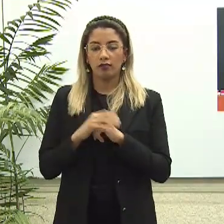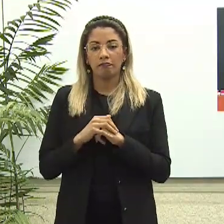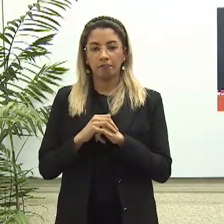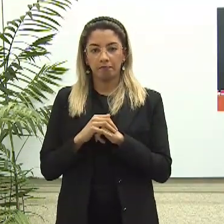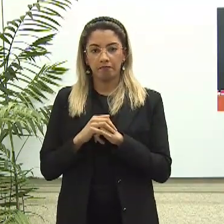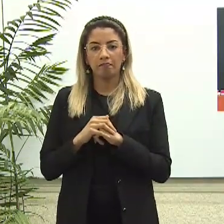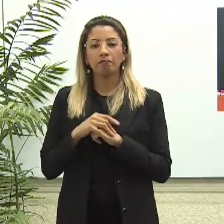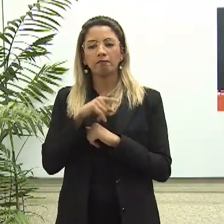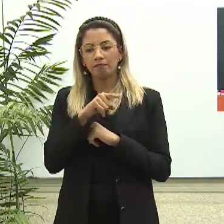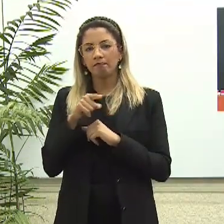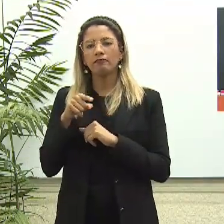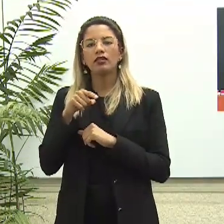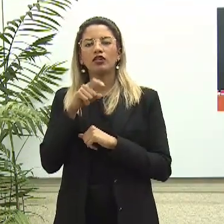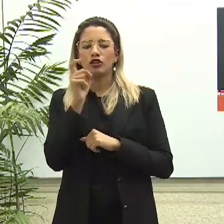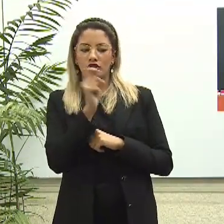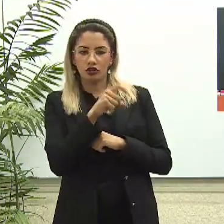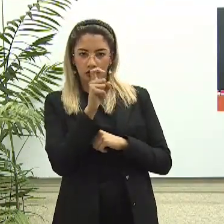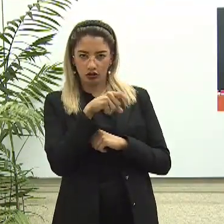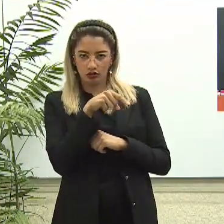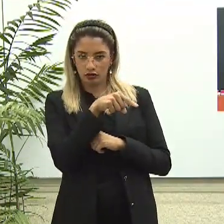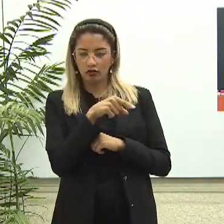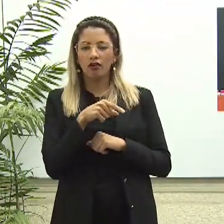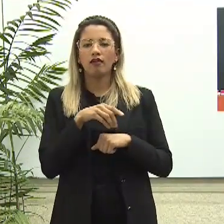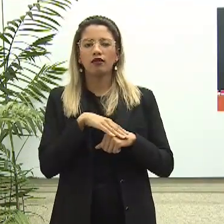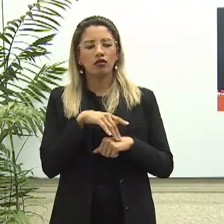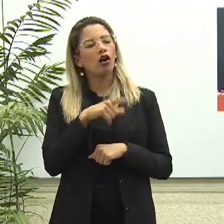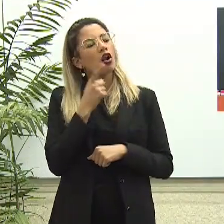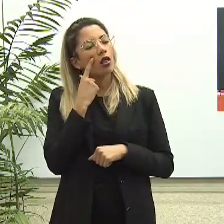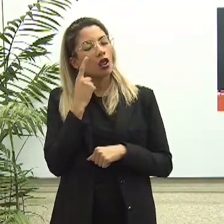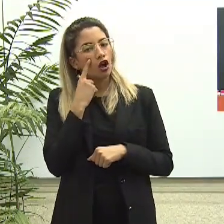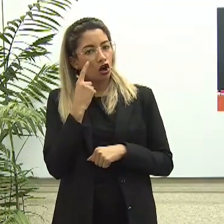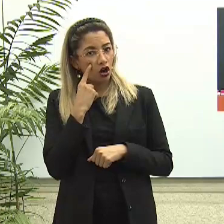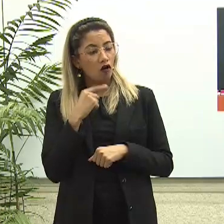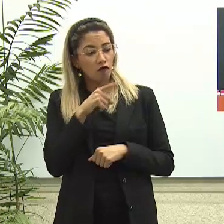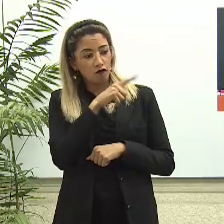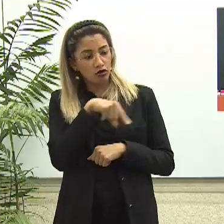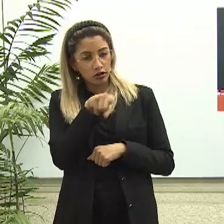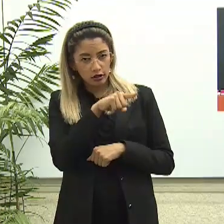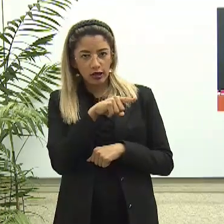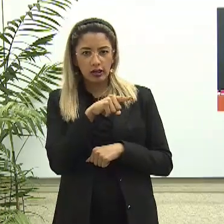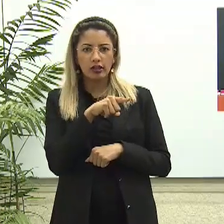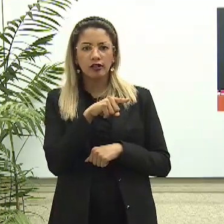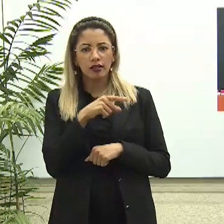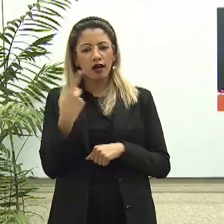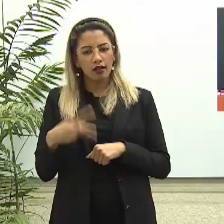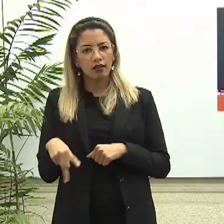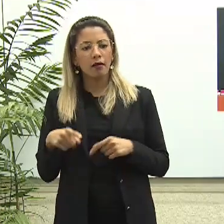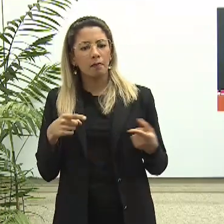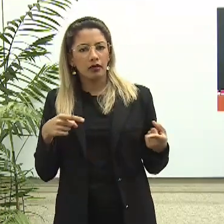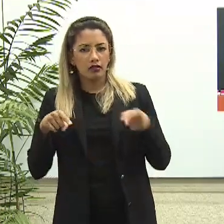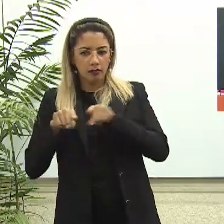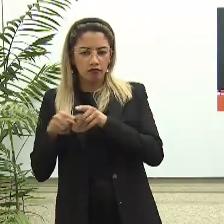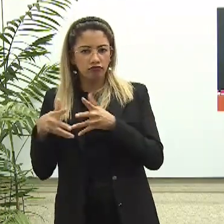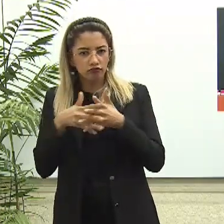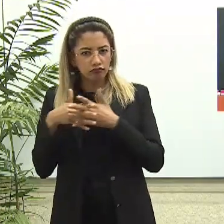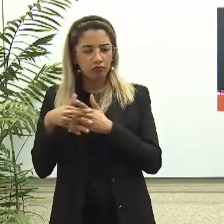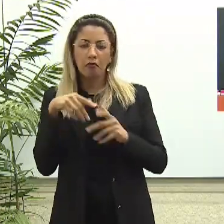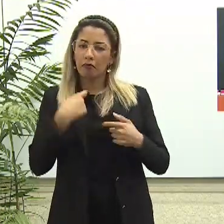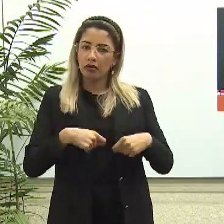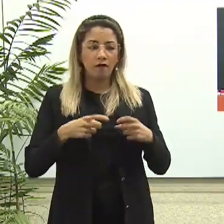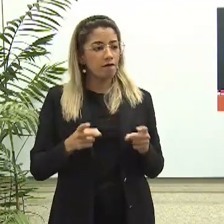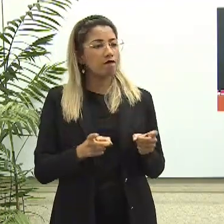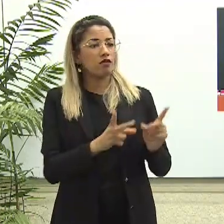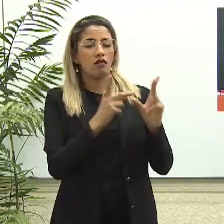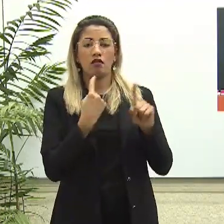o tiktok vem cá vocês vão ter que vender sua participação acionária aqui nos Estados Unidos porque essa empresa tem que